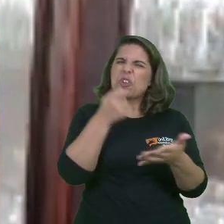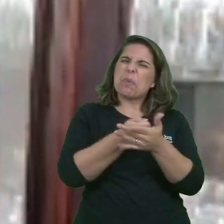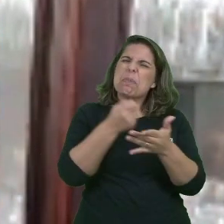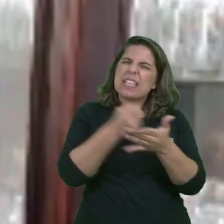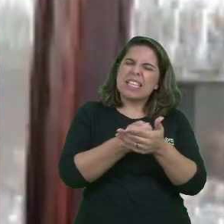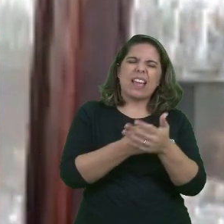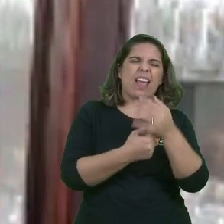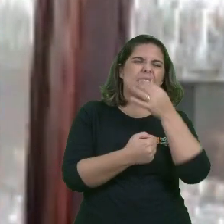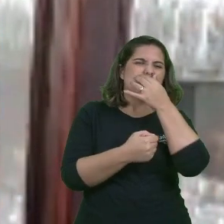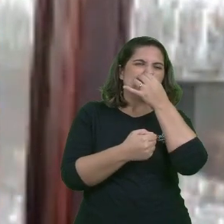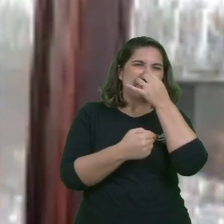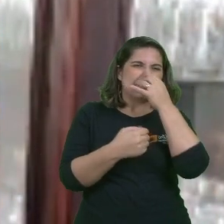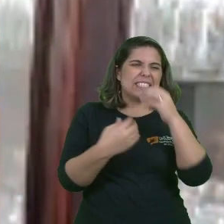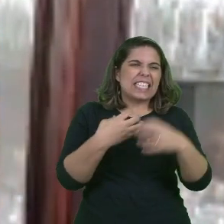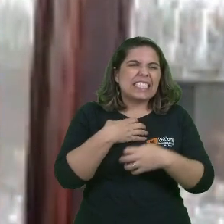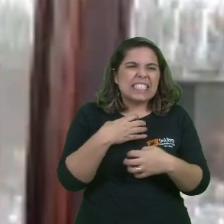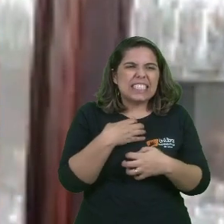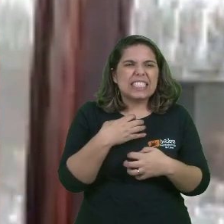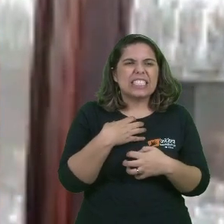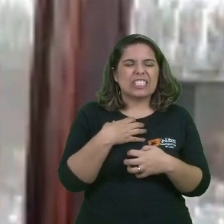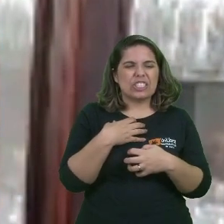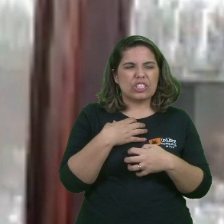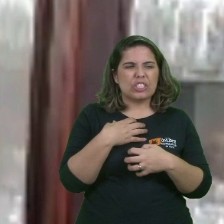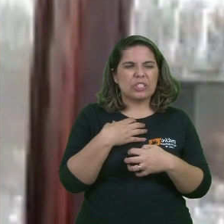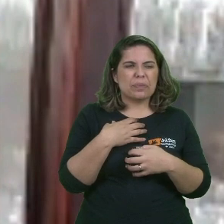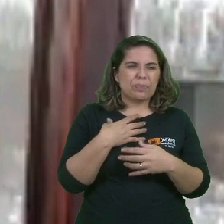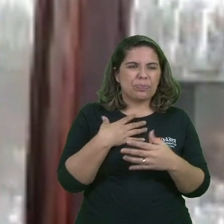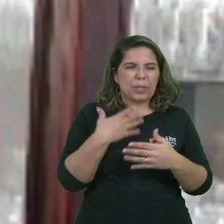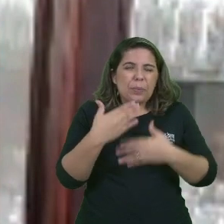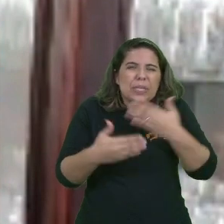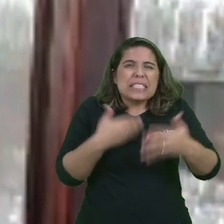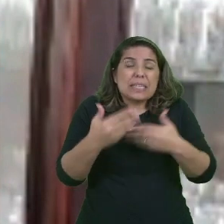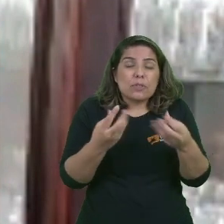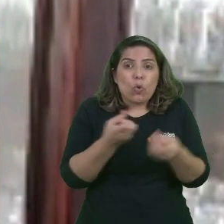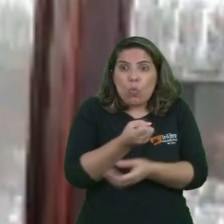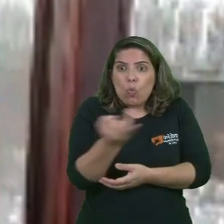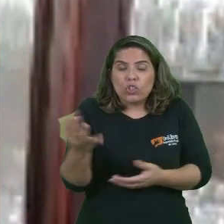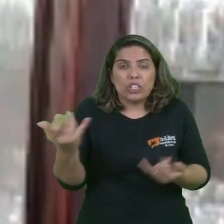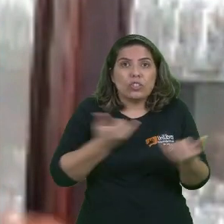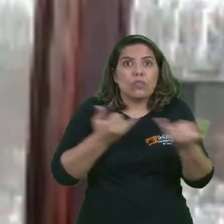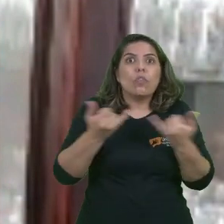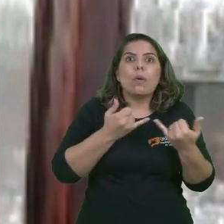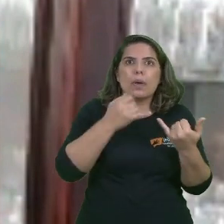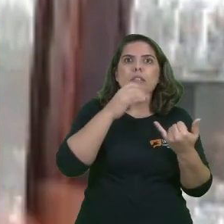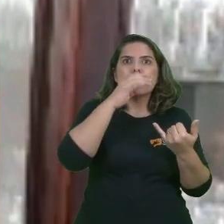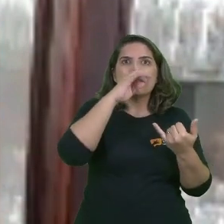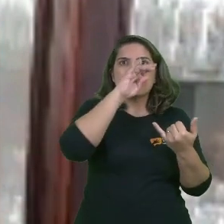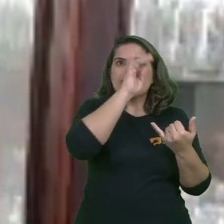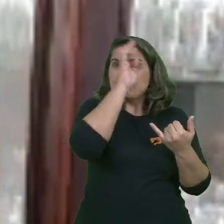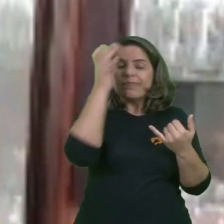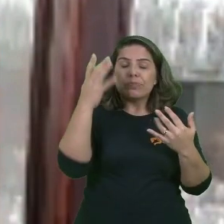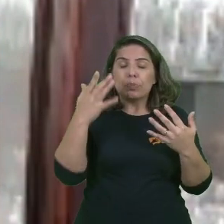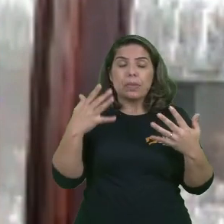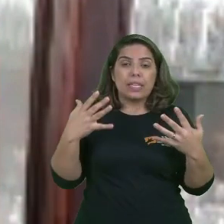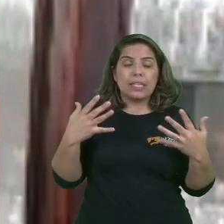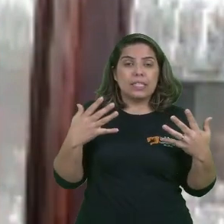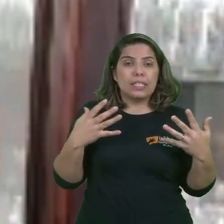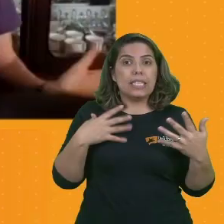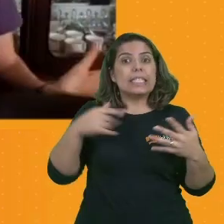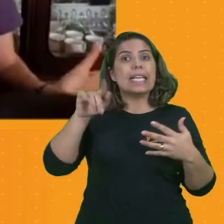gente assim você sabe é o coração e um pouco de verídico